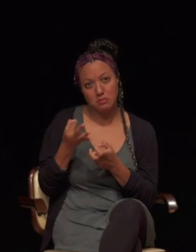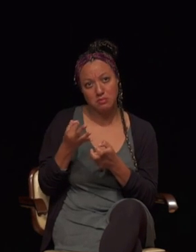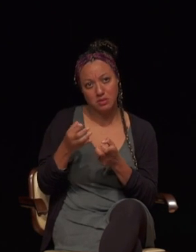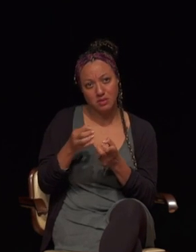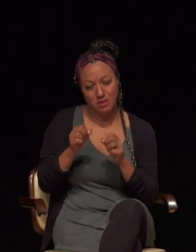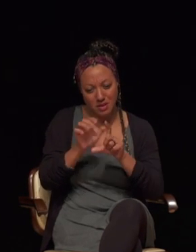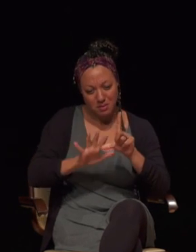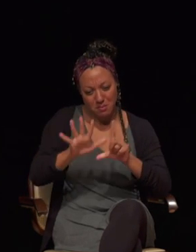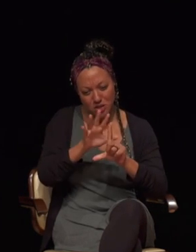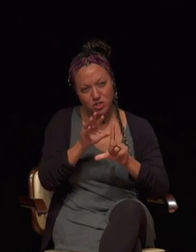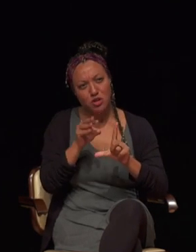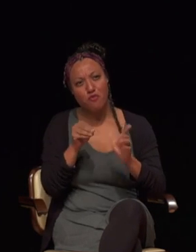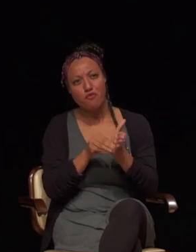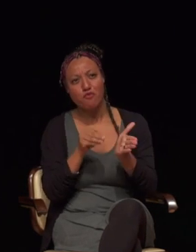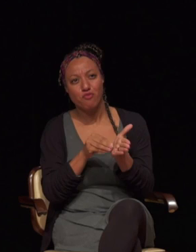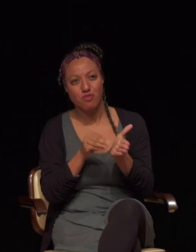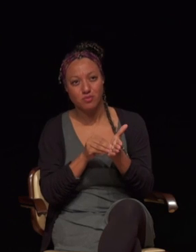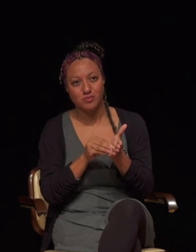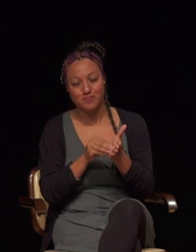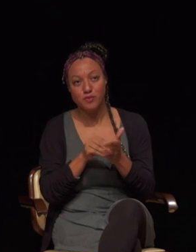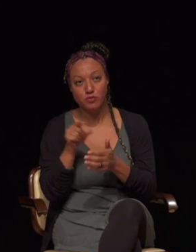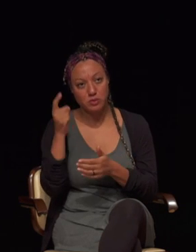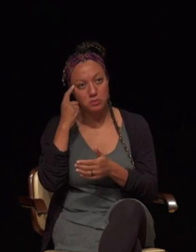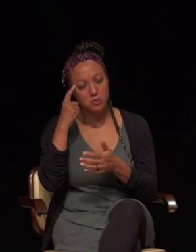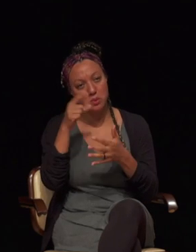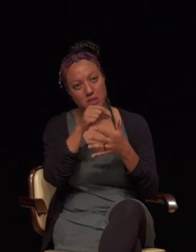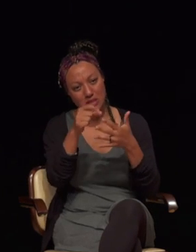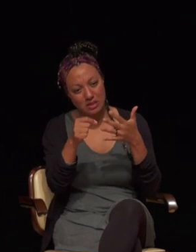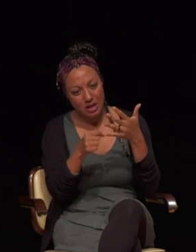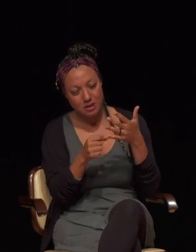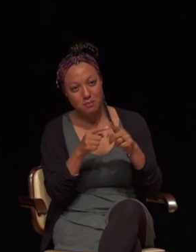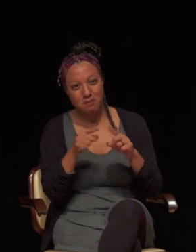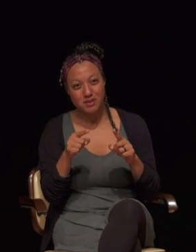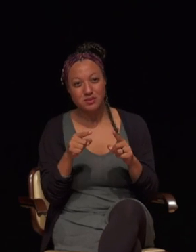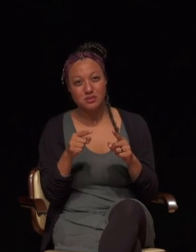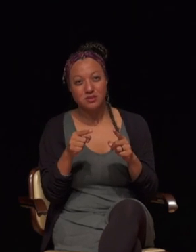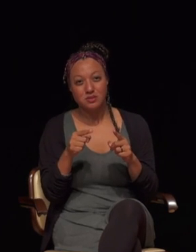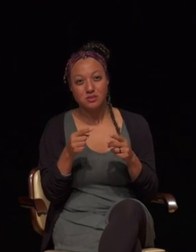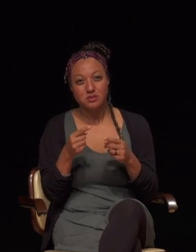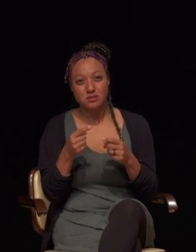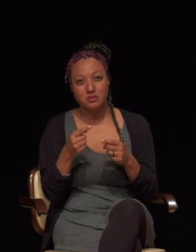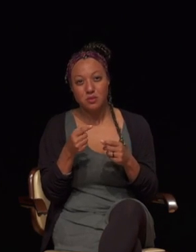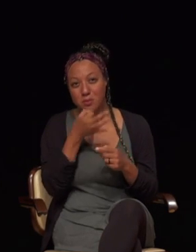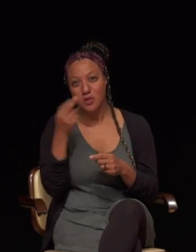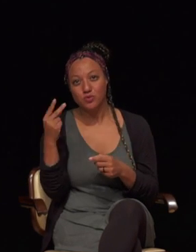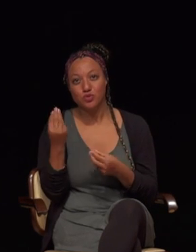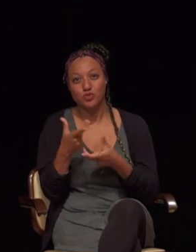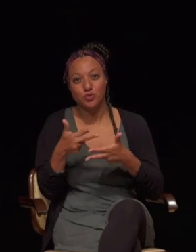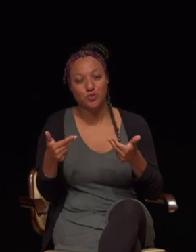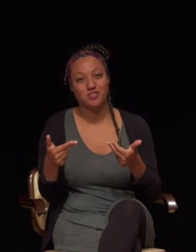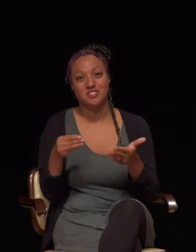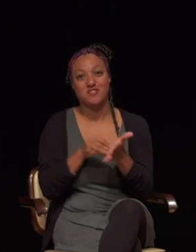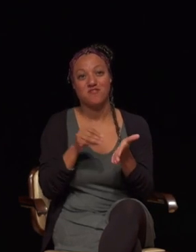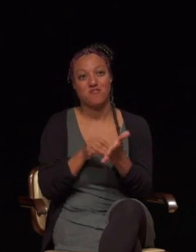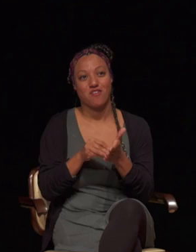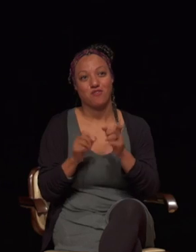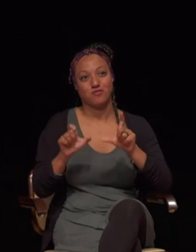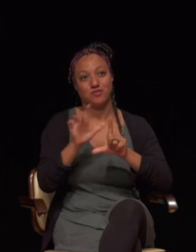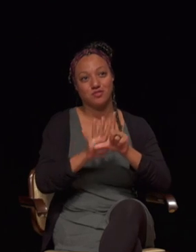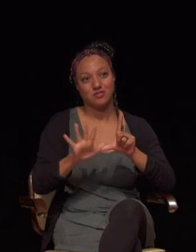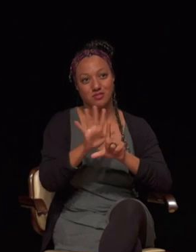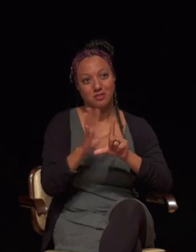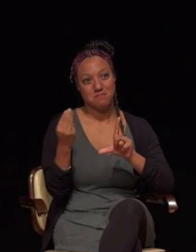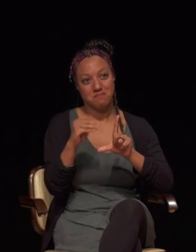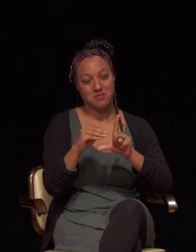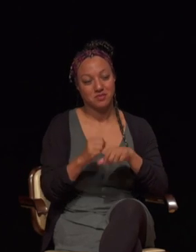imagens mais do que pensar nos detalhes aquilo que realmente não está mostrado né É 4 horas né André